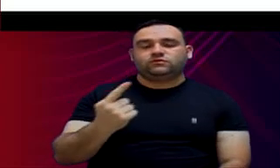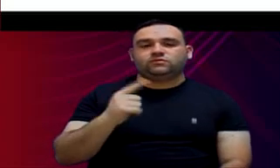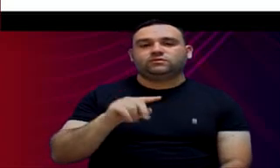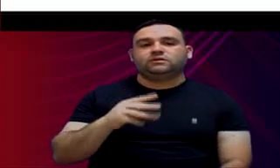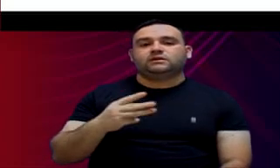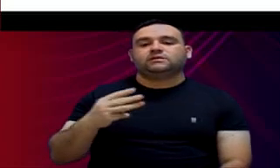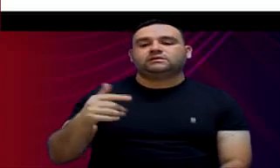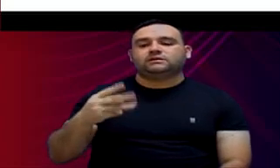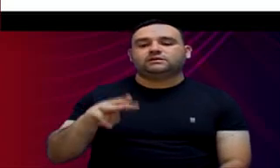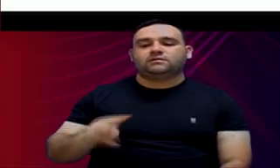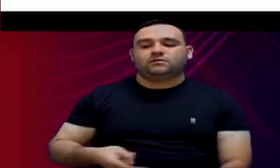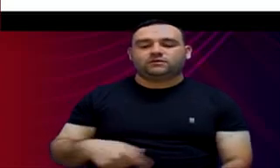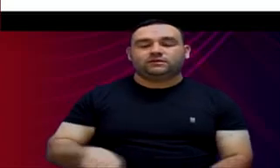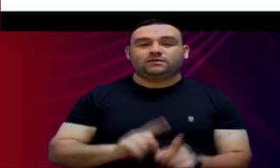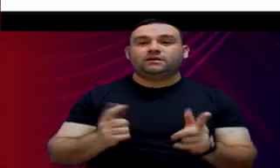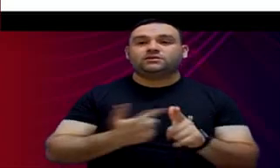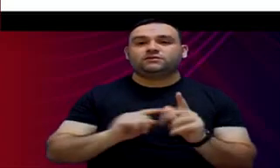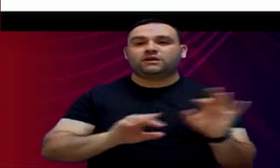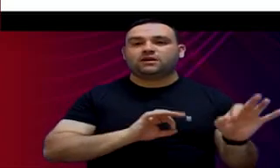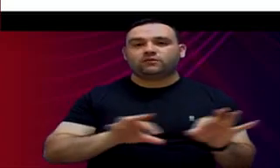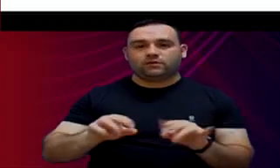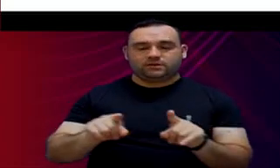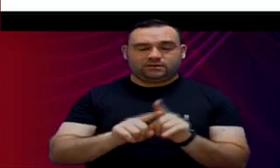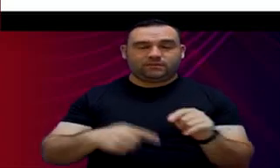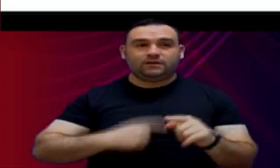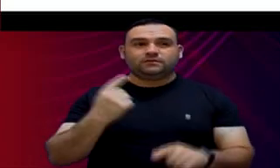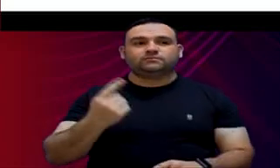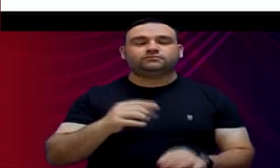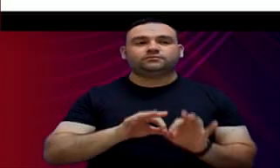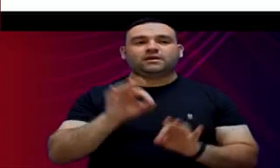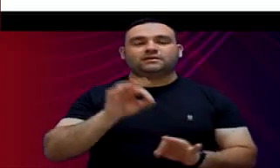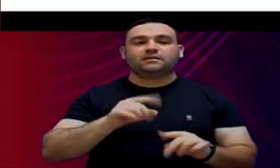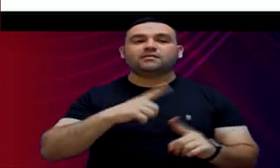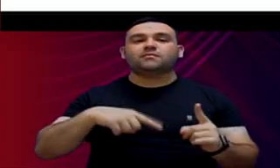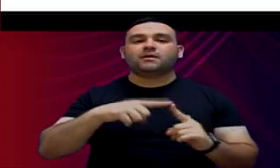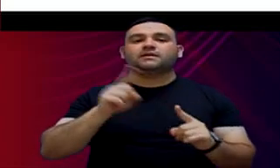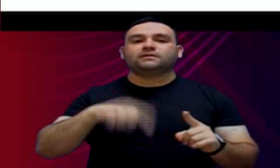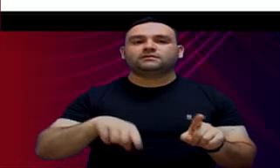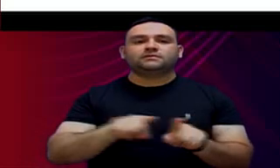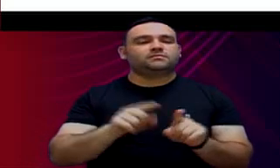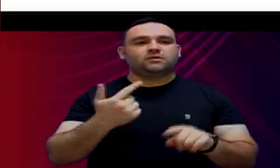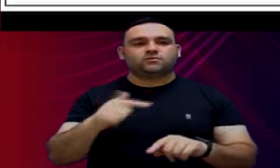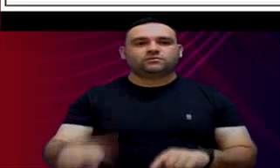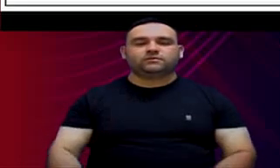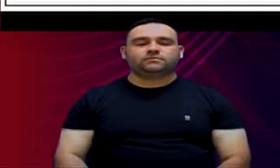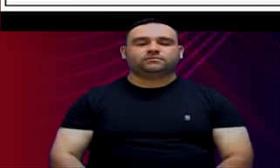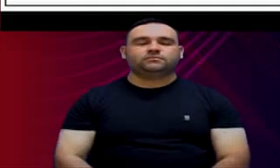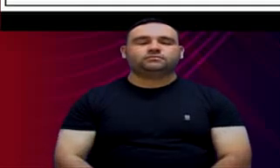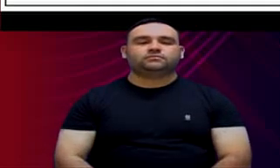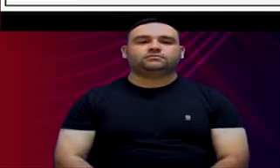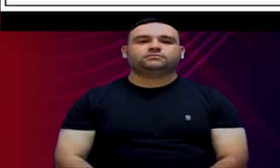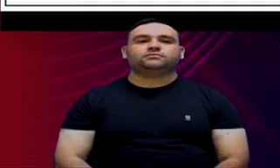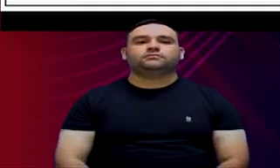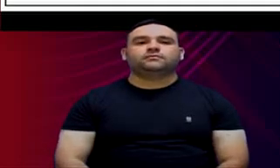373 milhões também despesas continuado unidade de medida e metafísica também não há